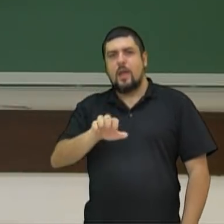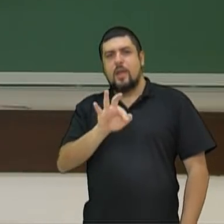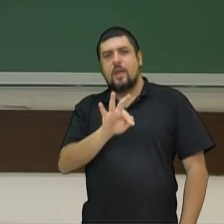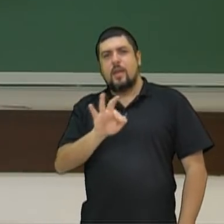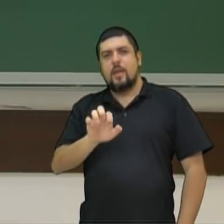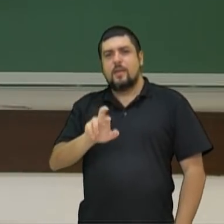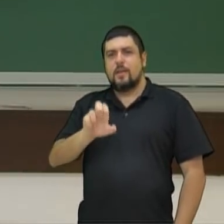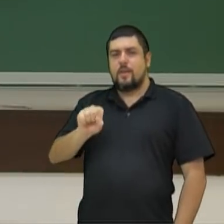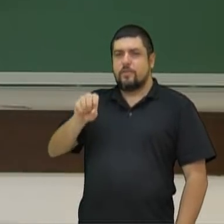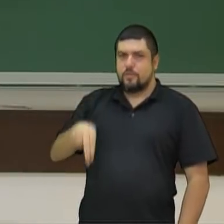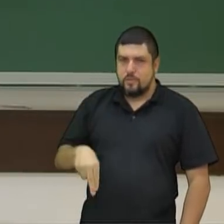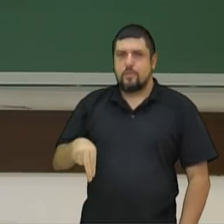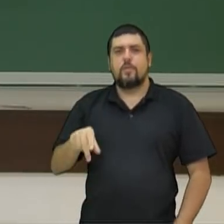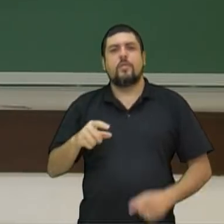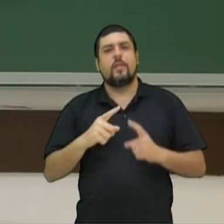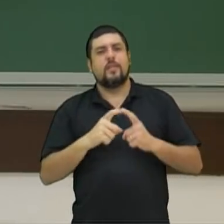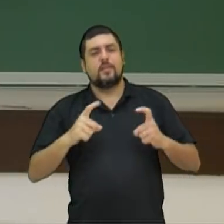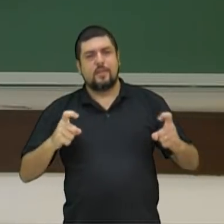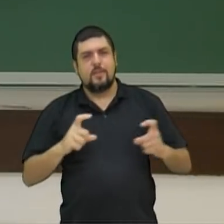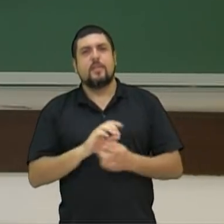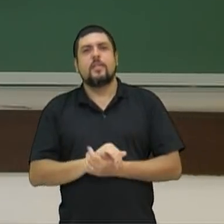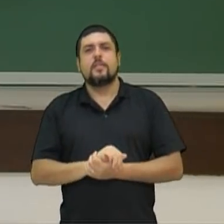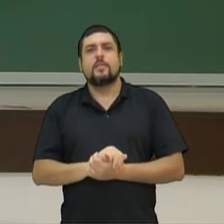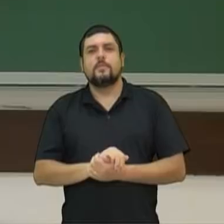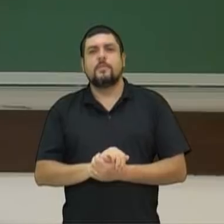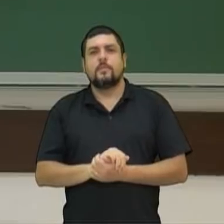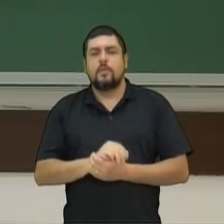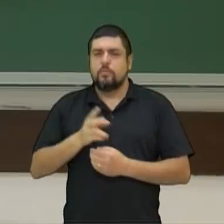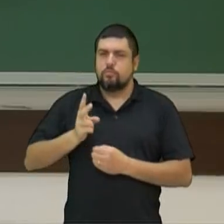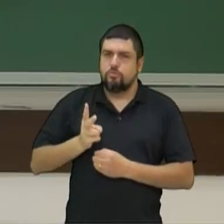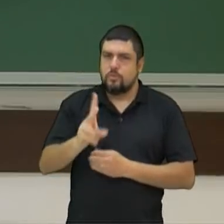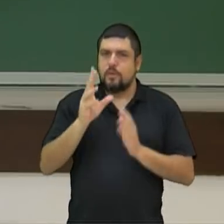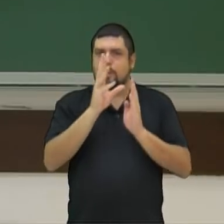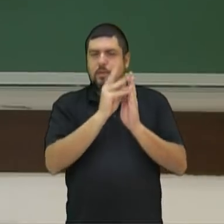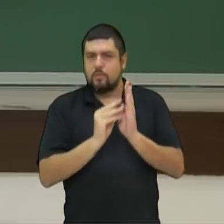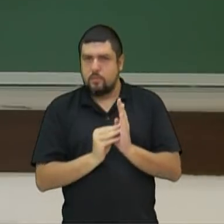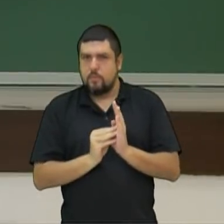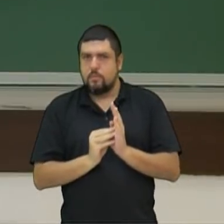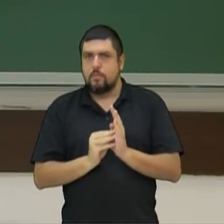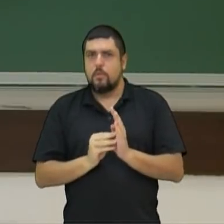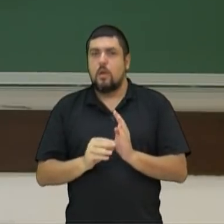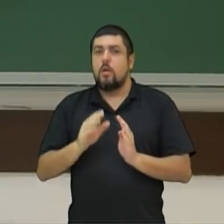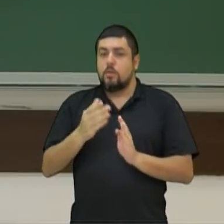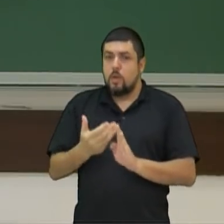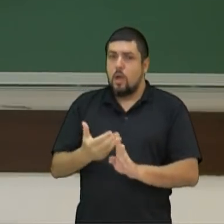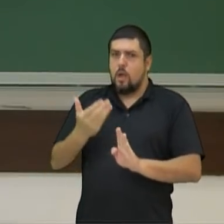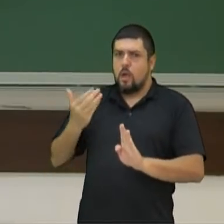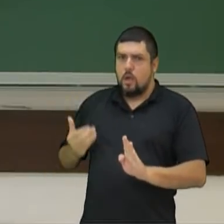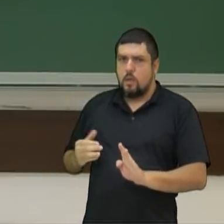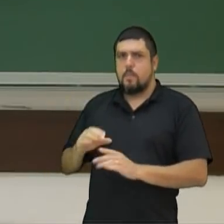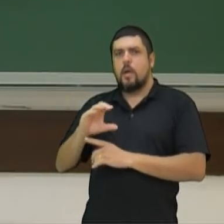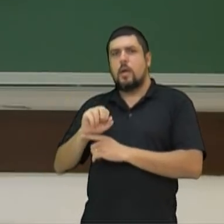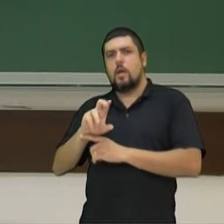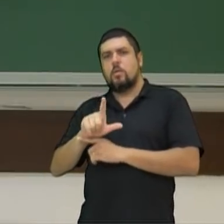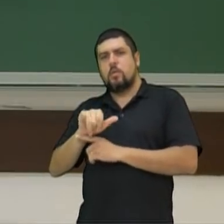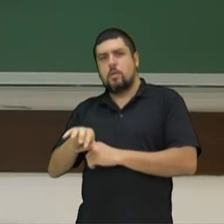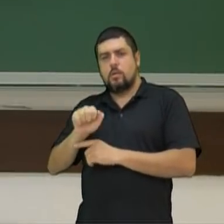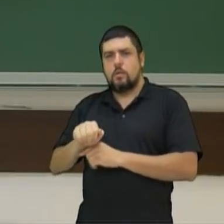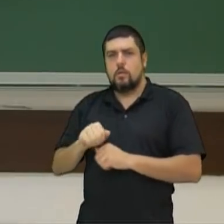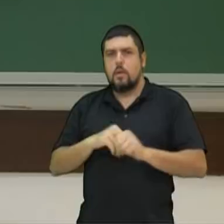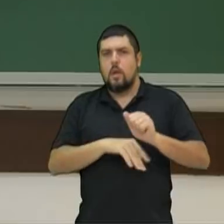né? Ciências, seguindo em frente com o nosso conteúdo. Tiveram com a professora Caroline, ácidos 1,